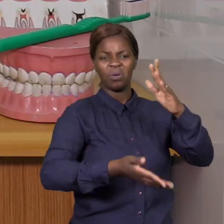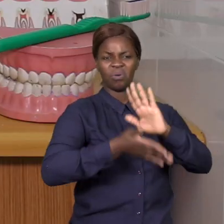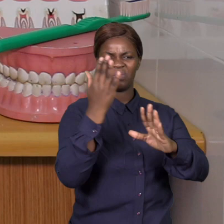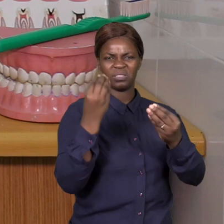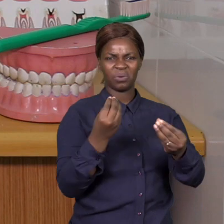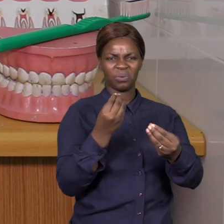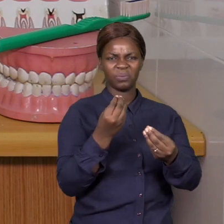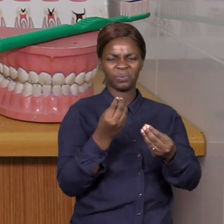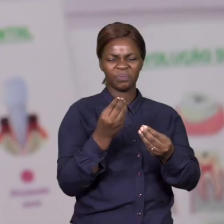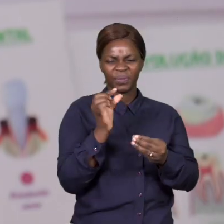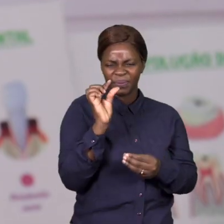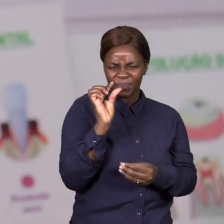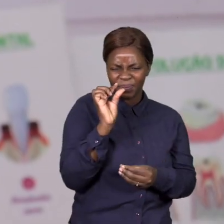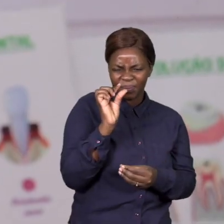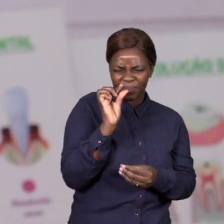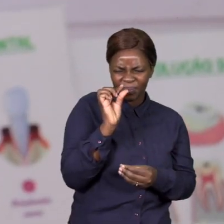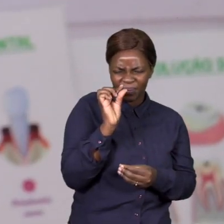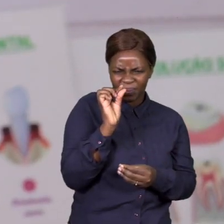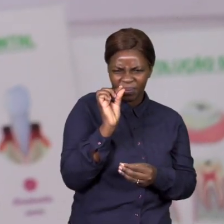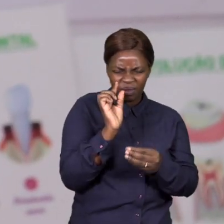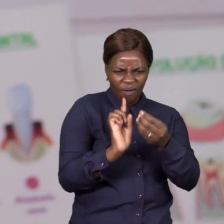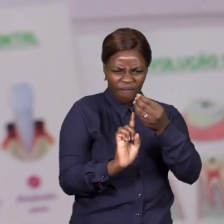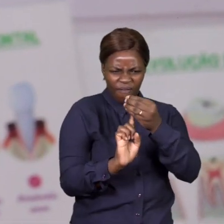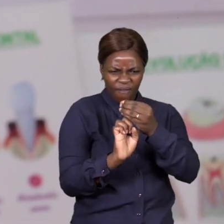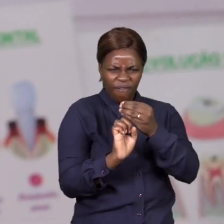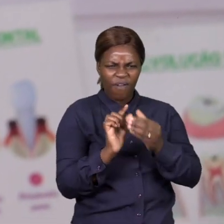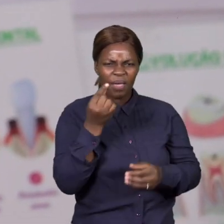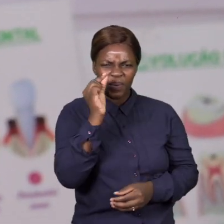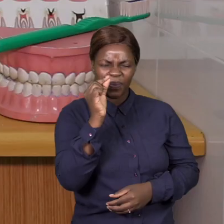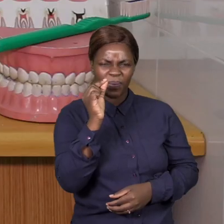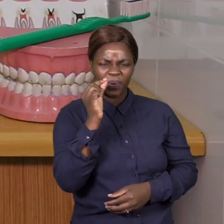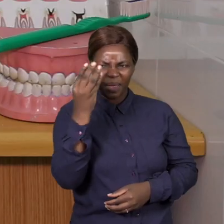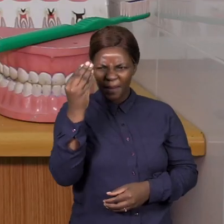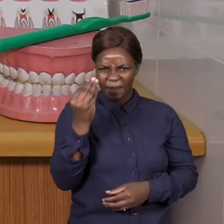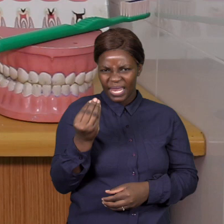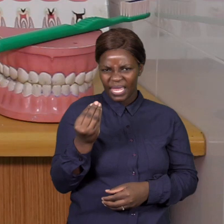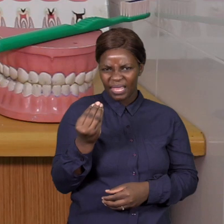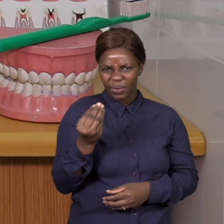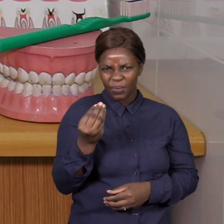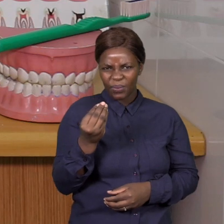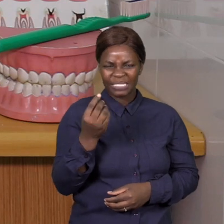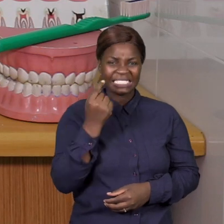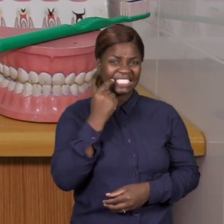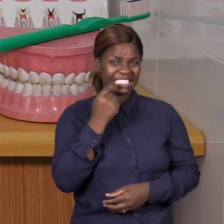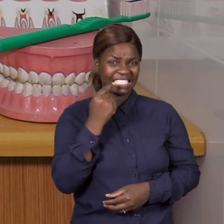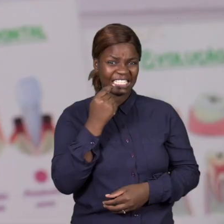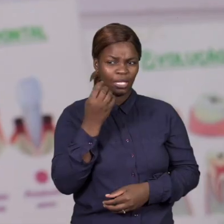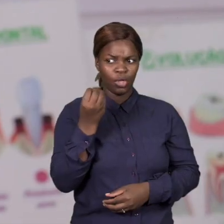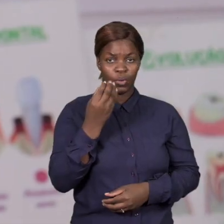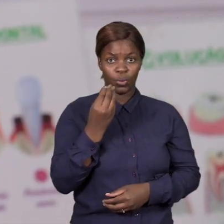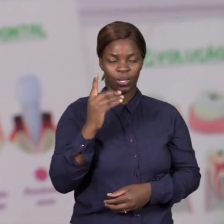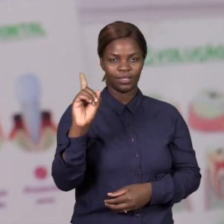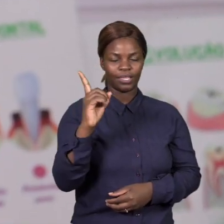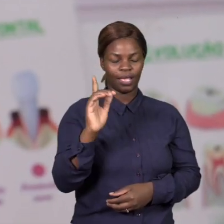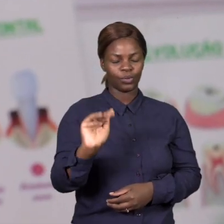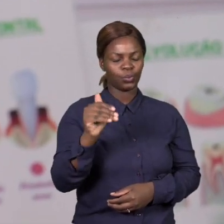sinal pequeno, uma mancha preta no dente, que muitas vezes não tem dor. E a